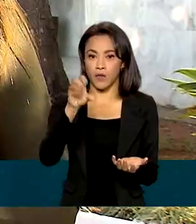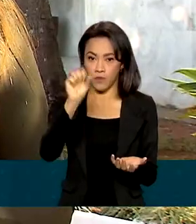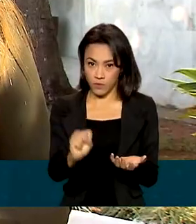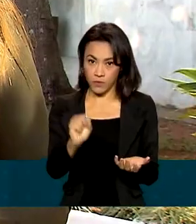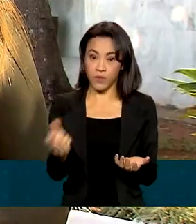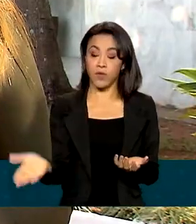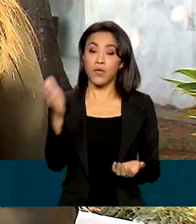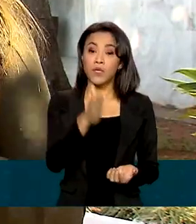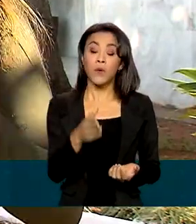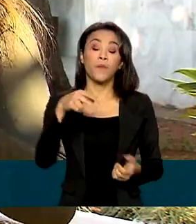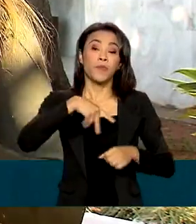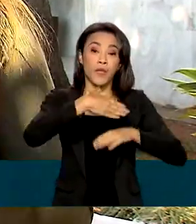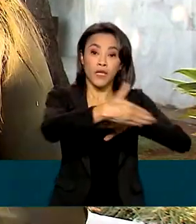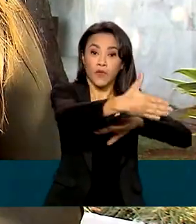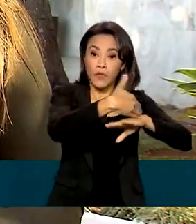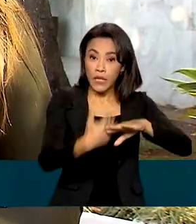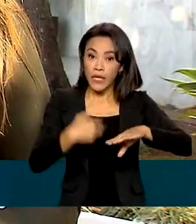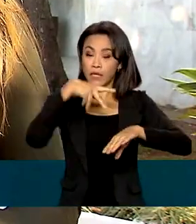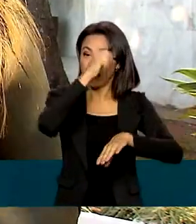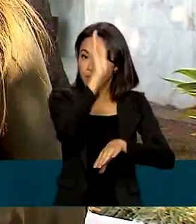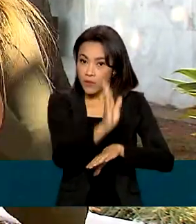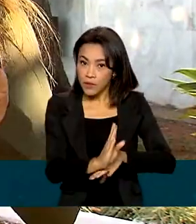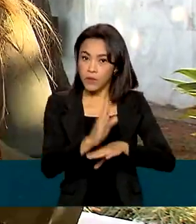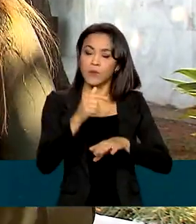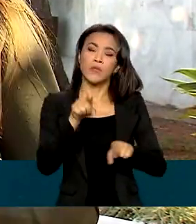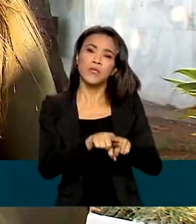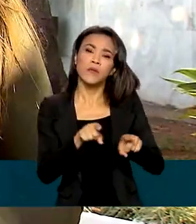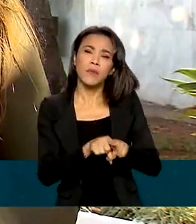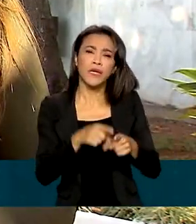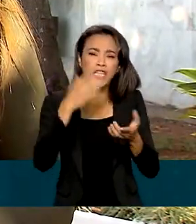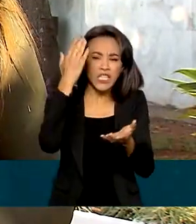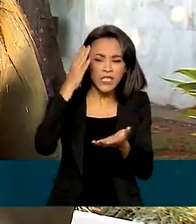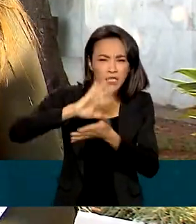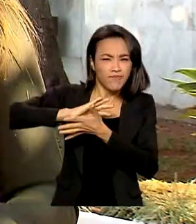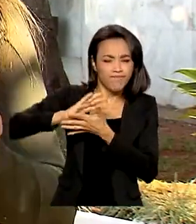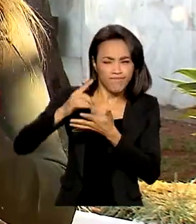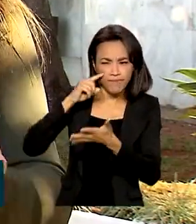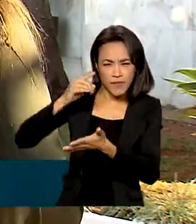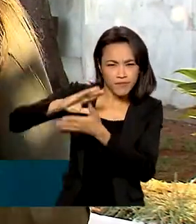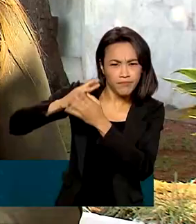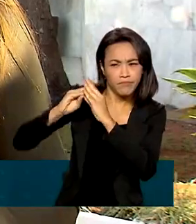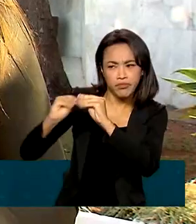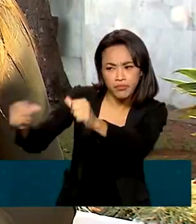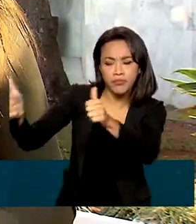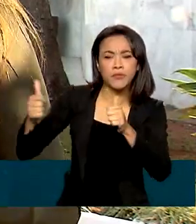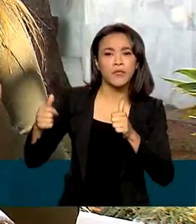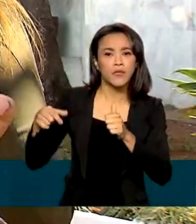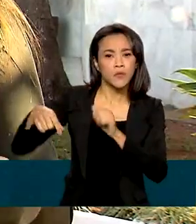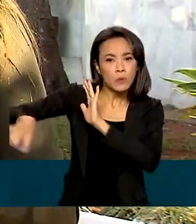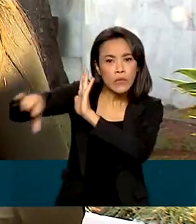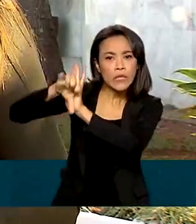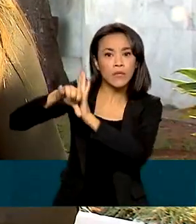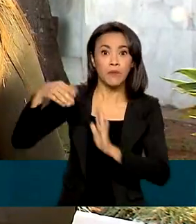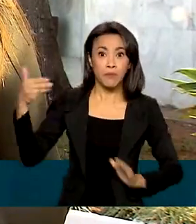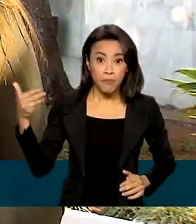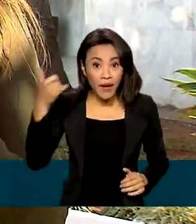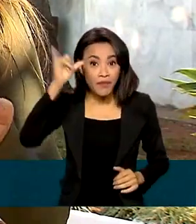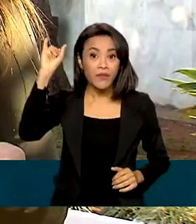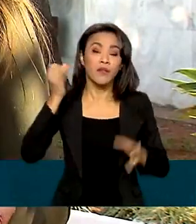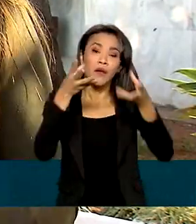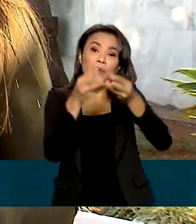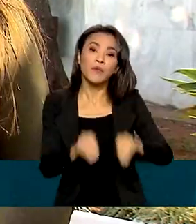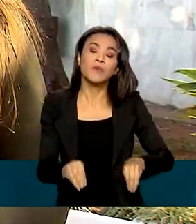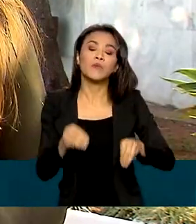nas fronteiras brasileiras além de minar o trabalho das organizações criminosas evitam prejuízos aos cofres públicos